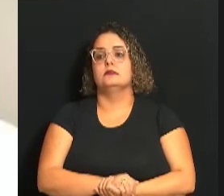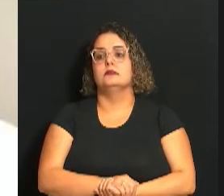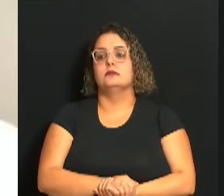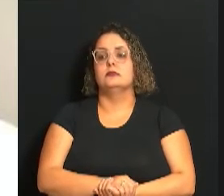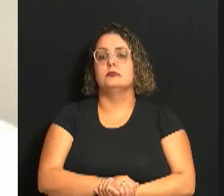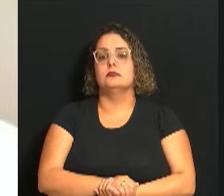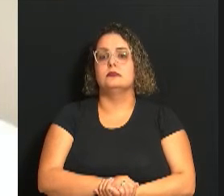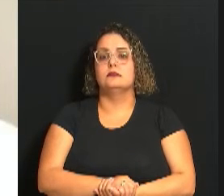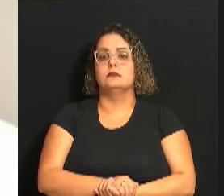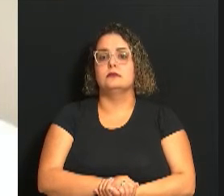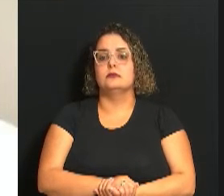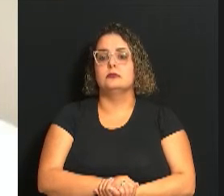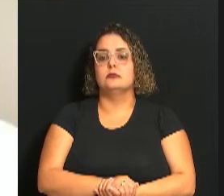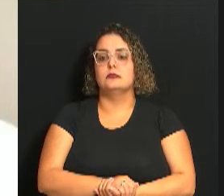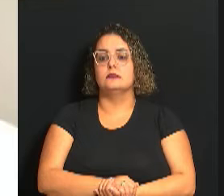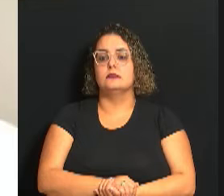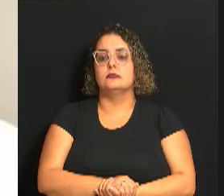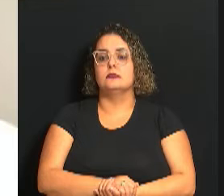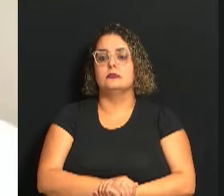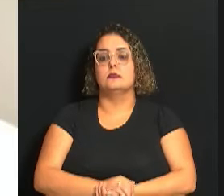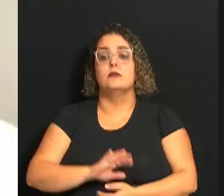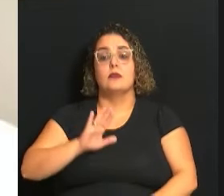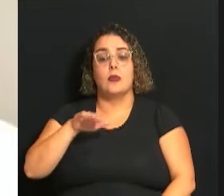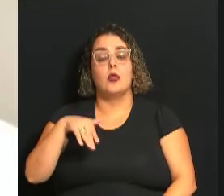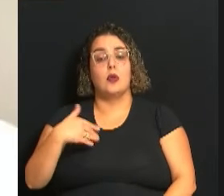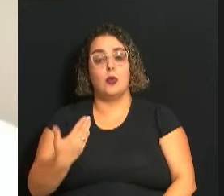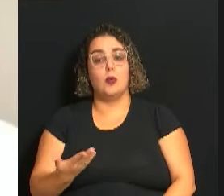Acho que, assim, quando eu